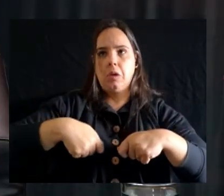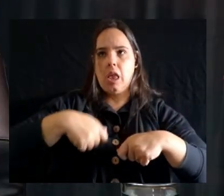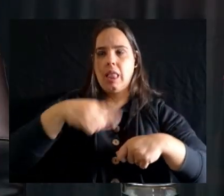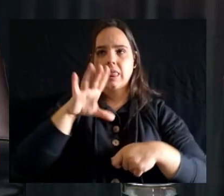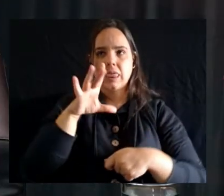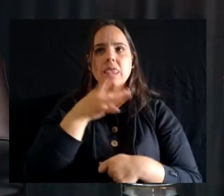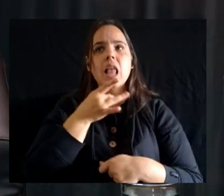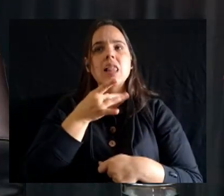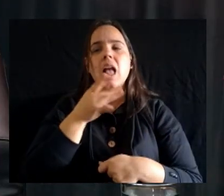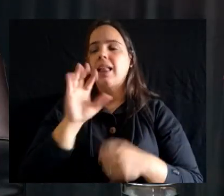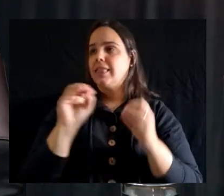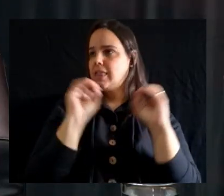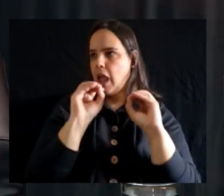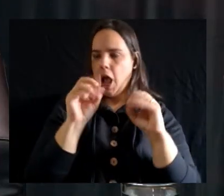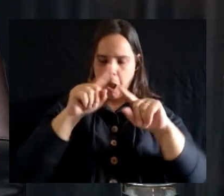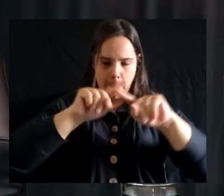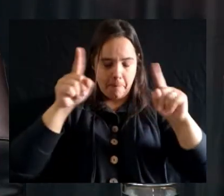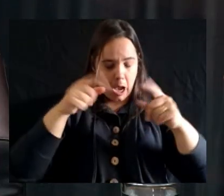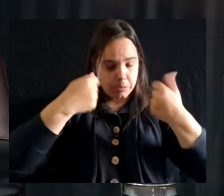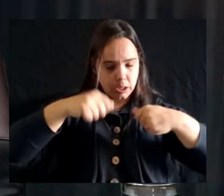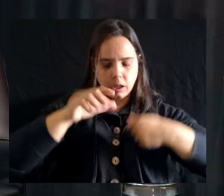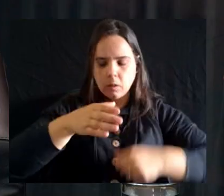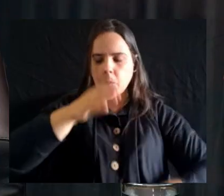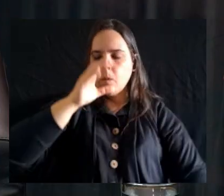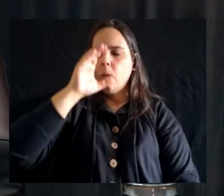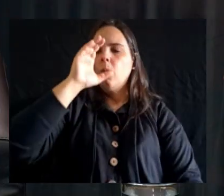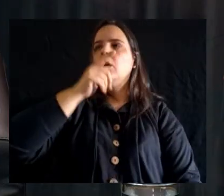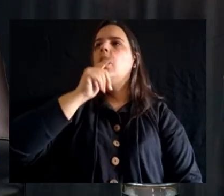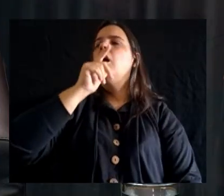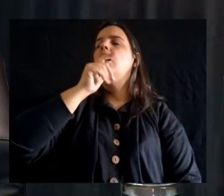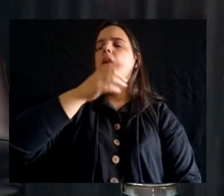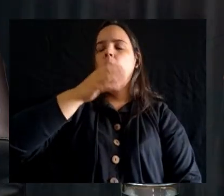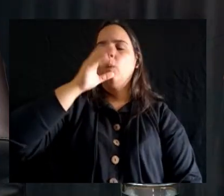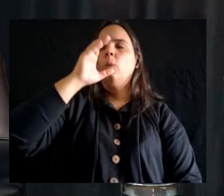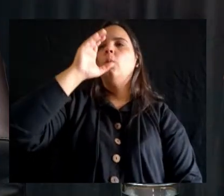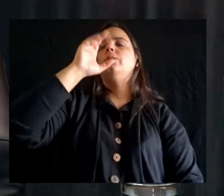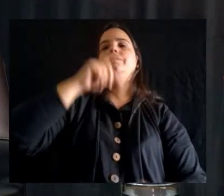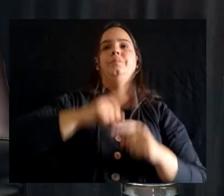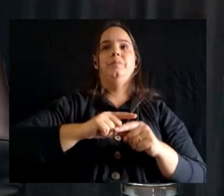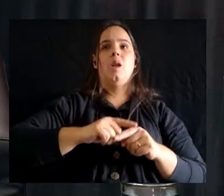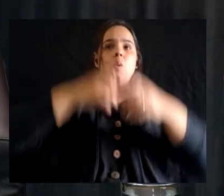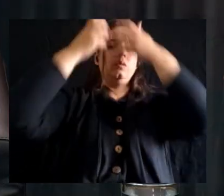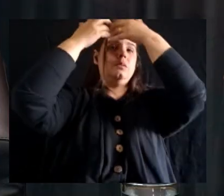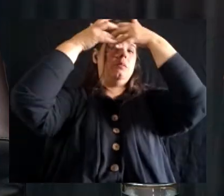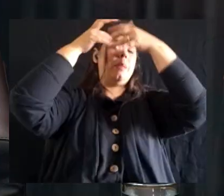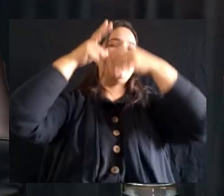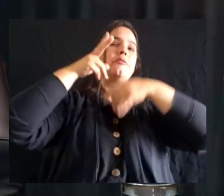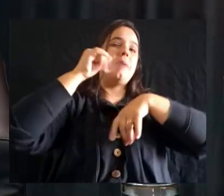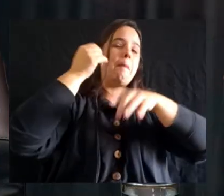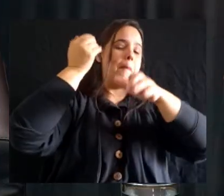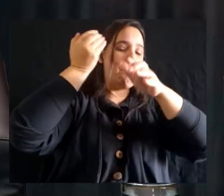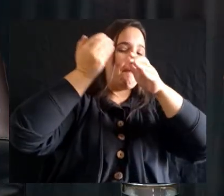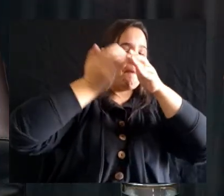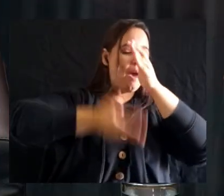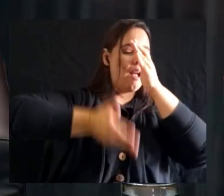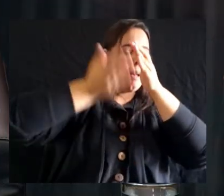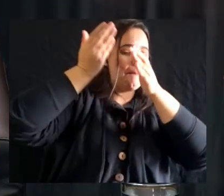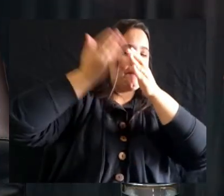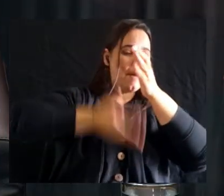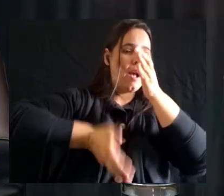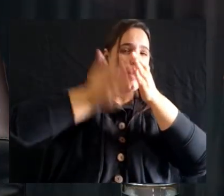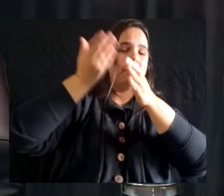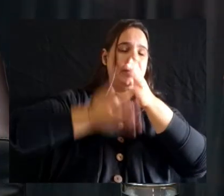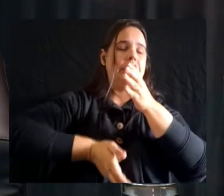e o cérebro vai entendendo isso, ele vai perdendo, né, essas regiões cerebrais, né, também dentro, o psiquismo ele está muito